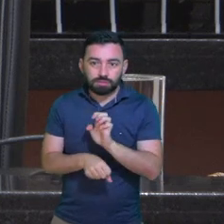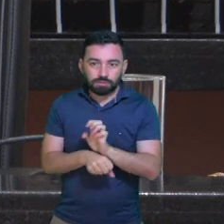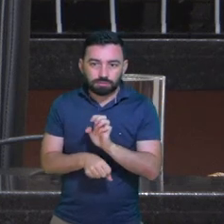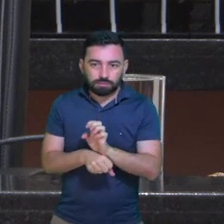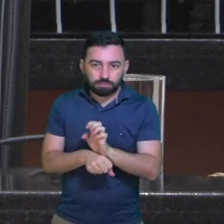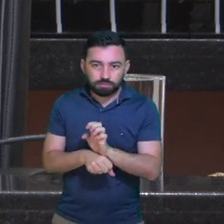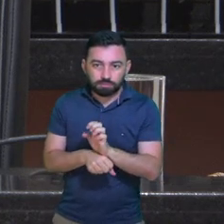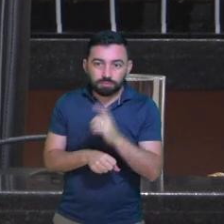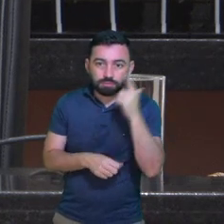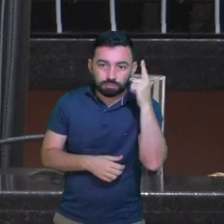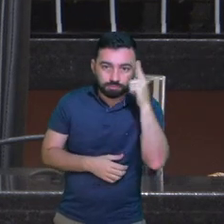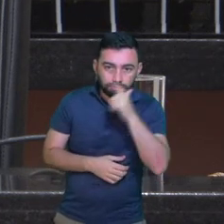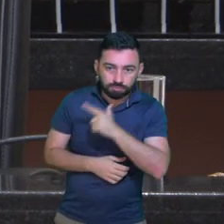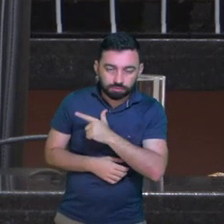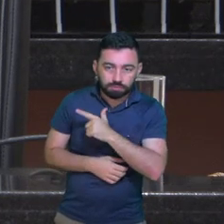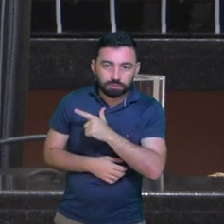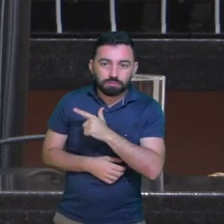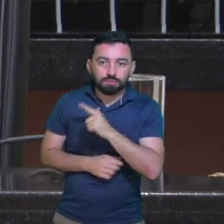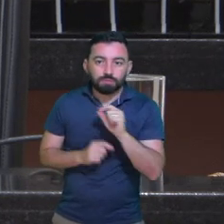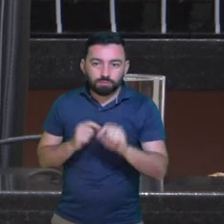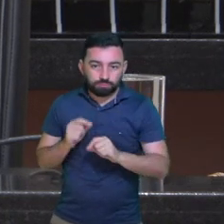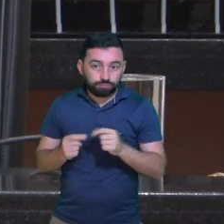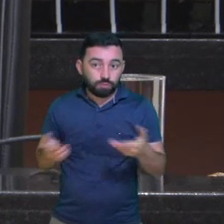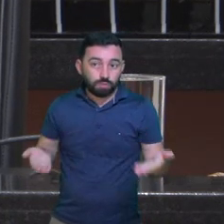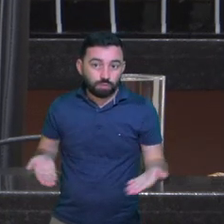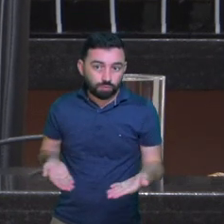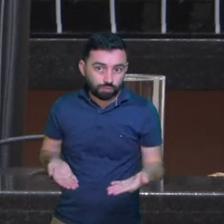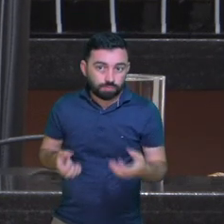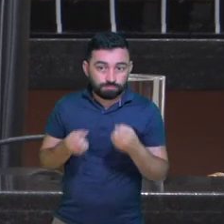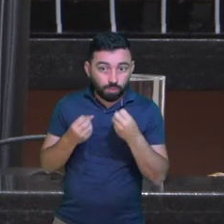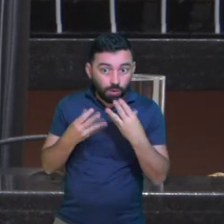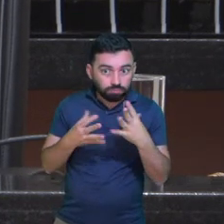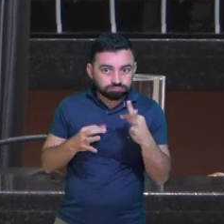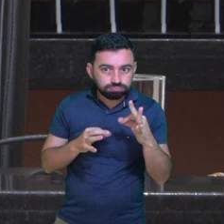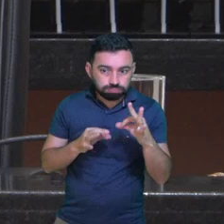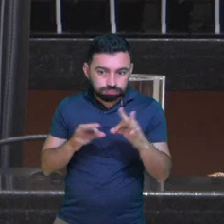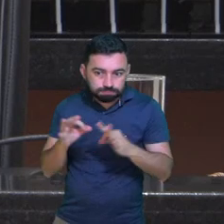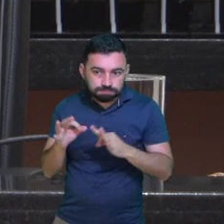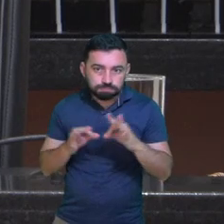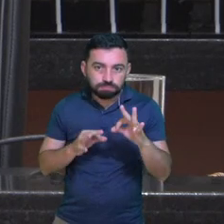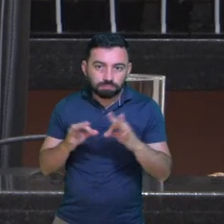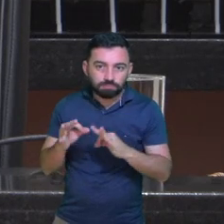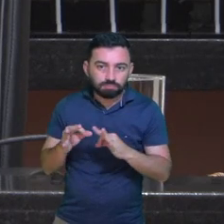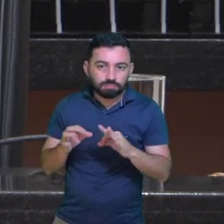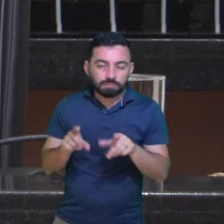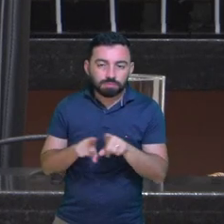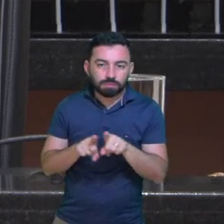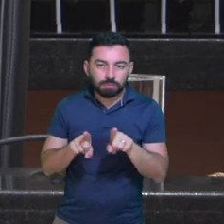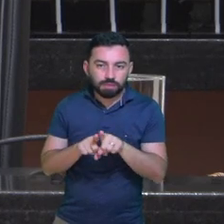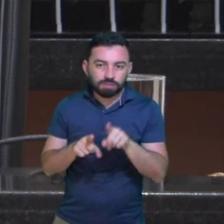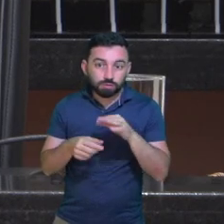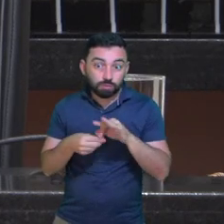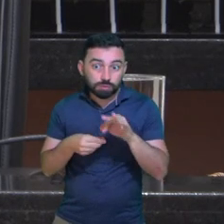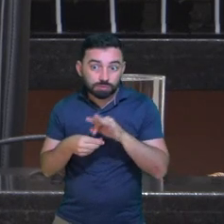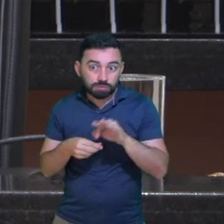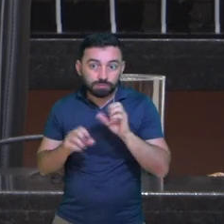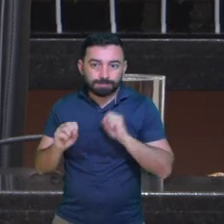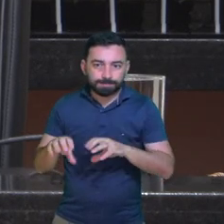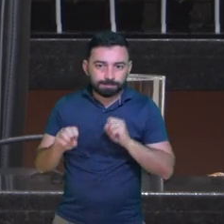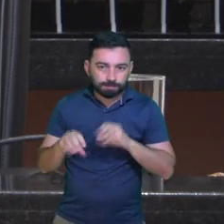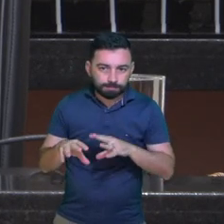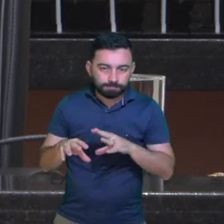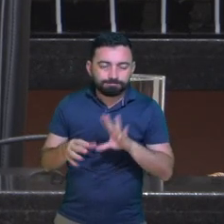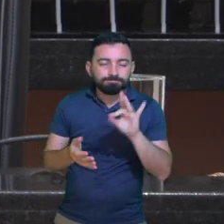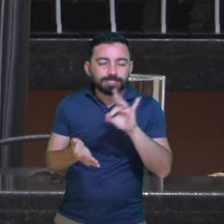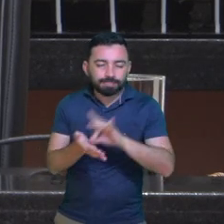conseguiu hoje estaria melhor mais bem preparado para enfrentar isso eh e assim também as instituições de ensino Então realmente foi um